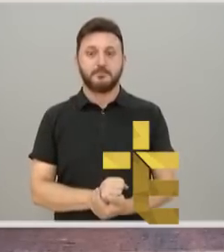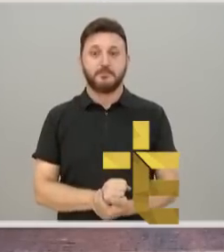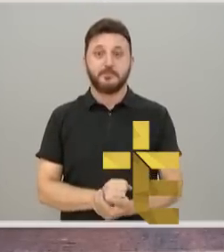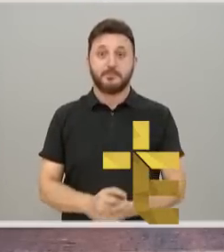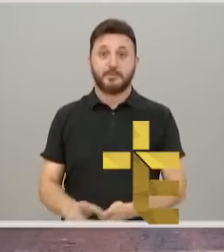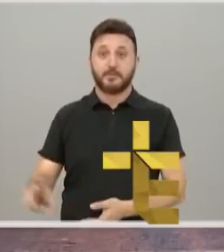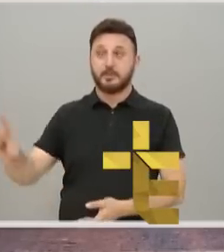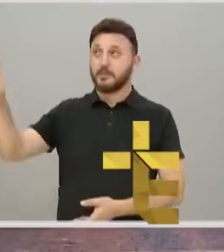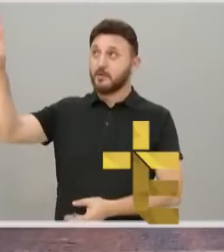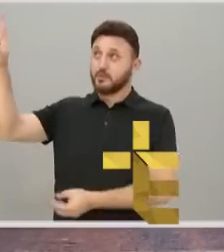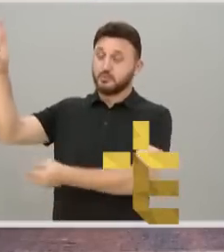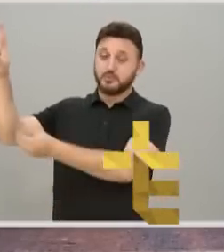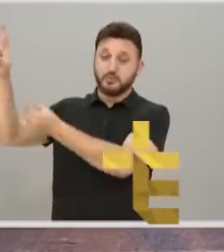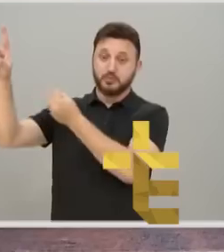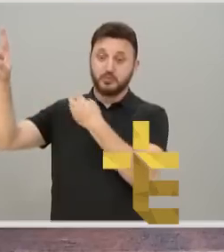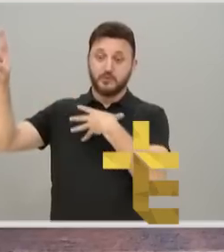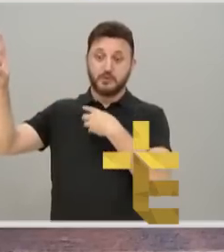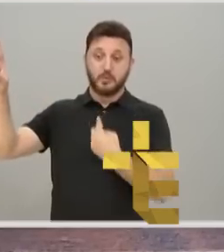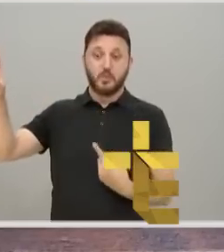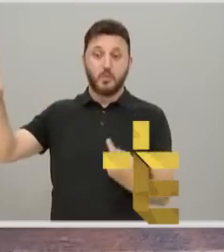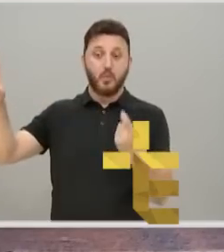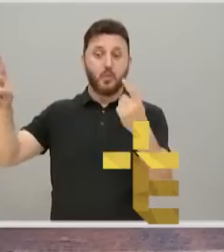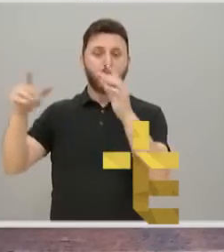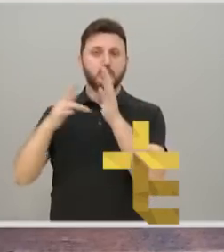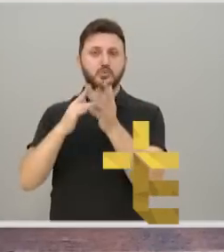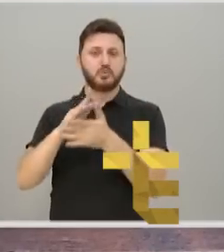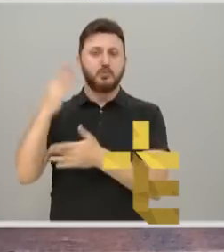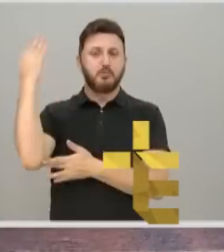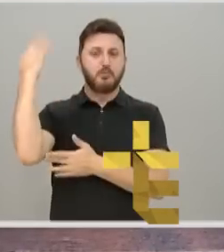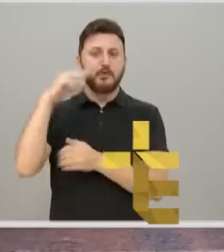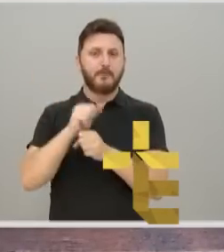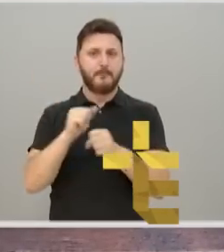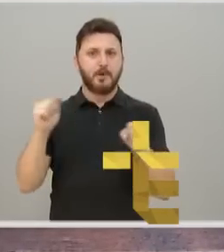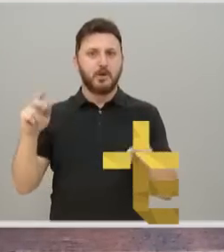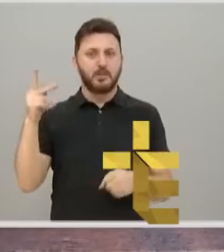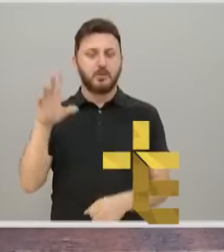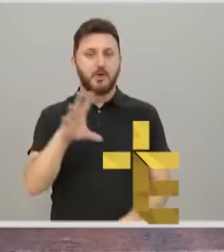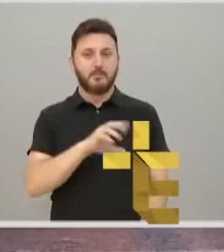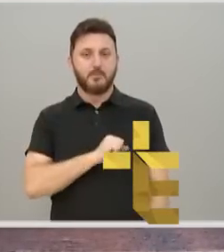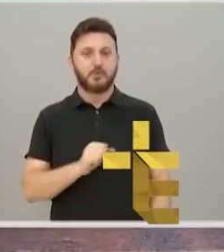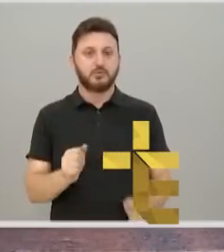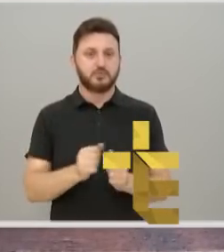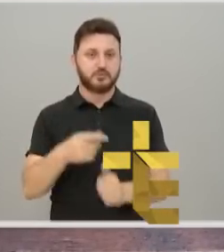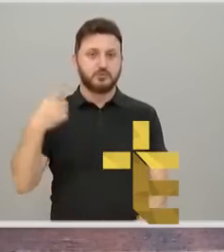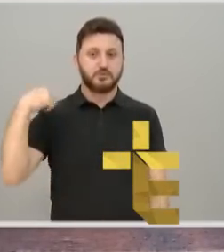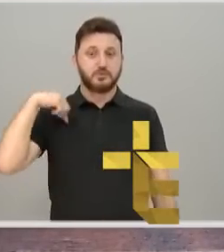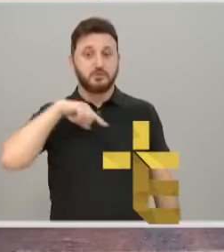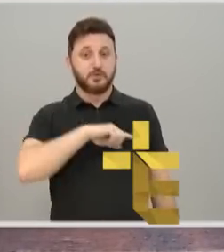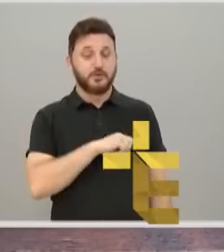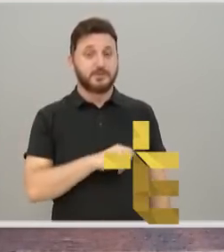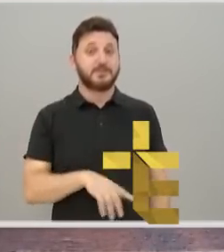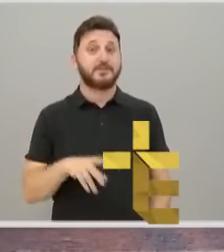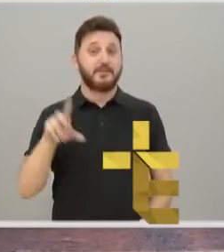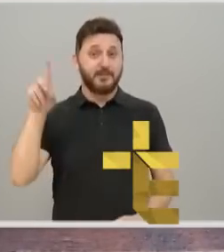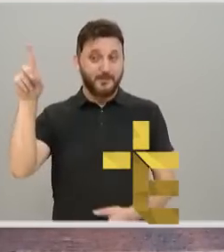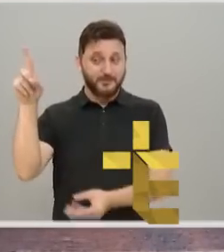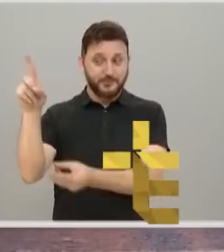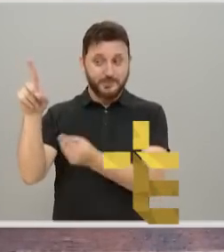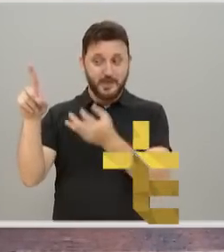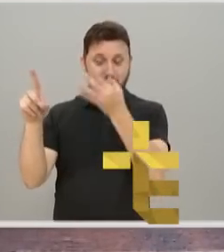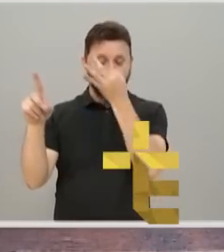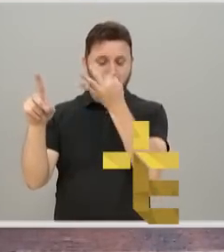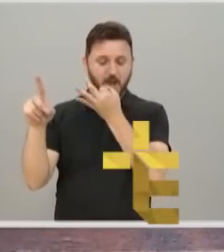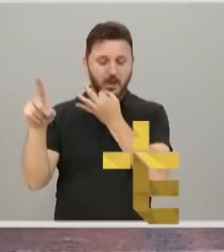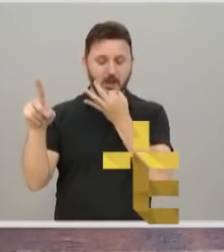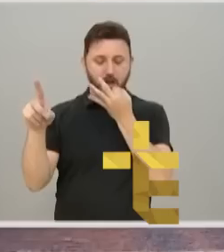nos enviou seu Filho como sinal maior de seu amor para conosco. Ele nos alimenta com